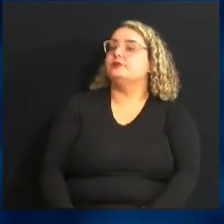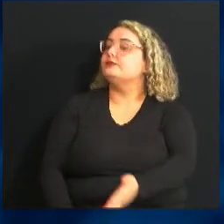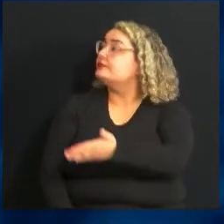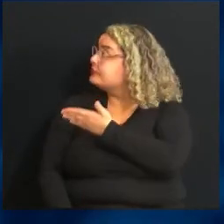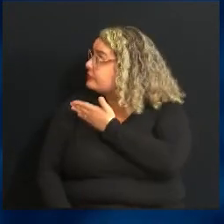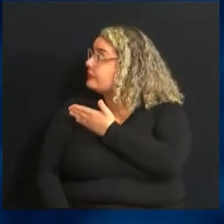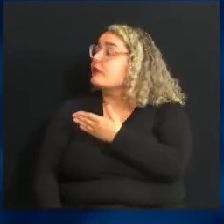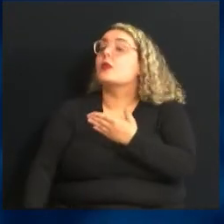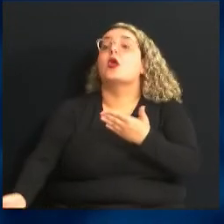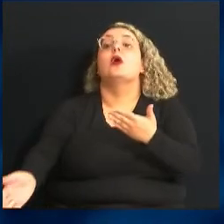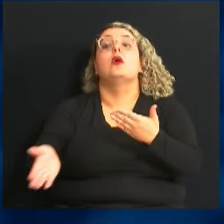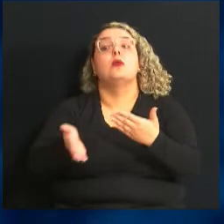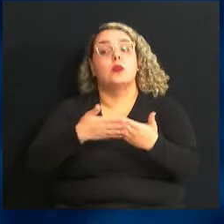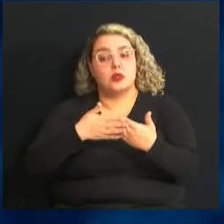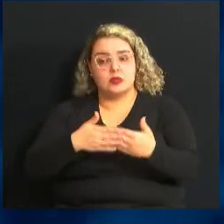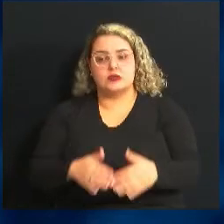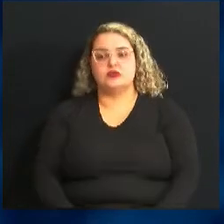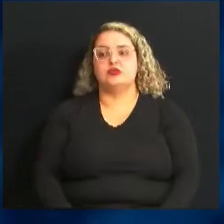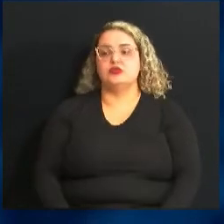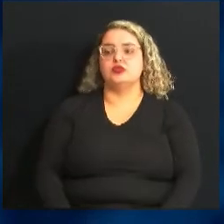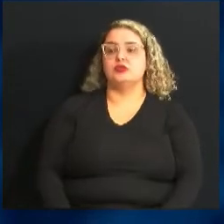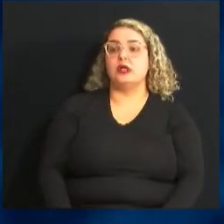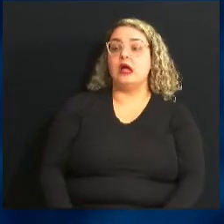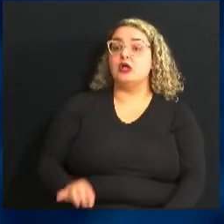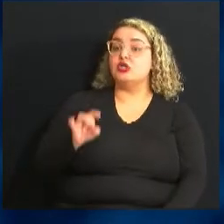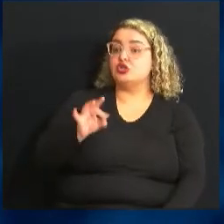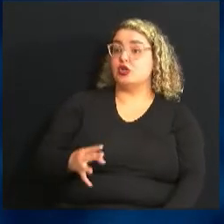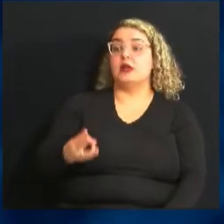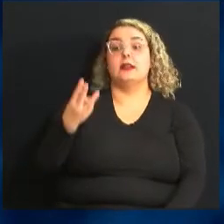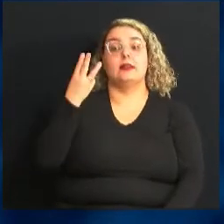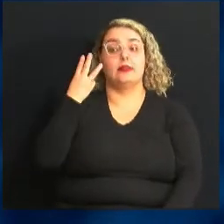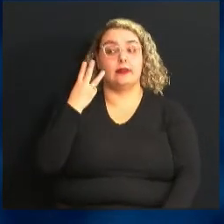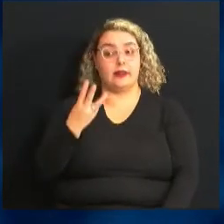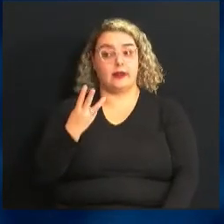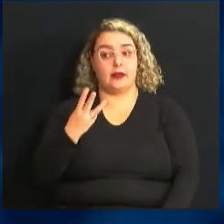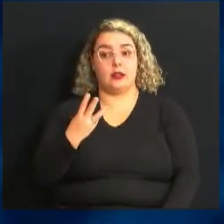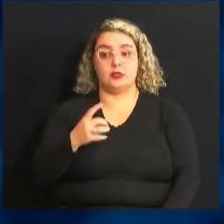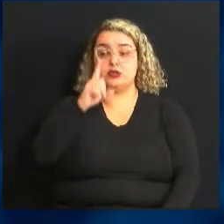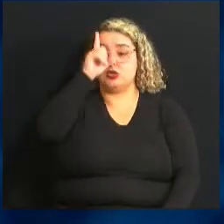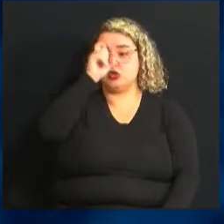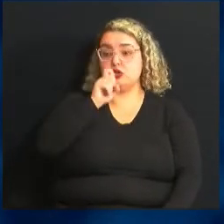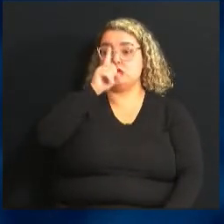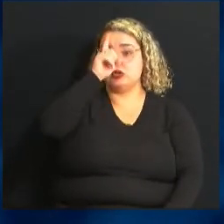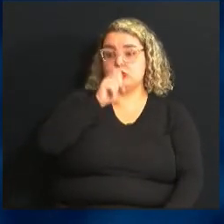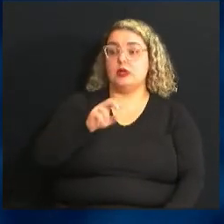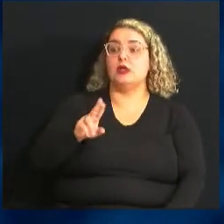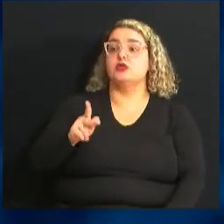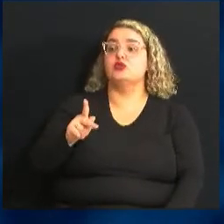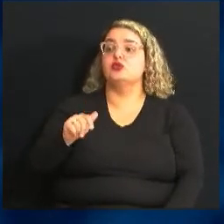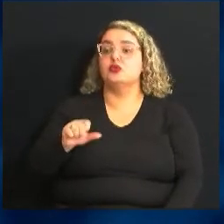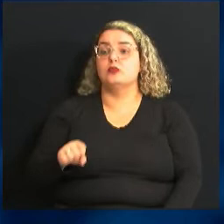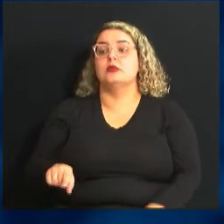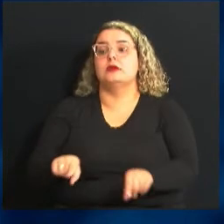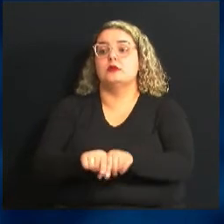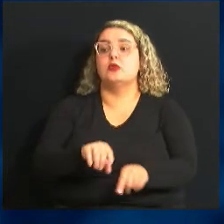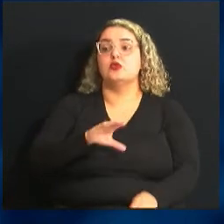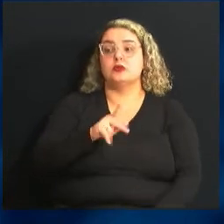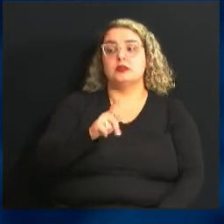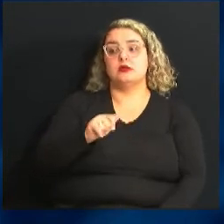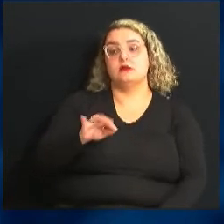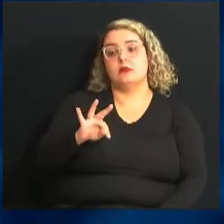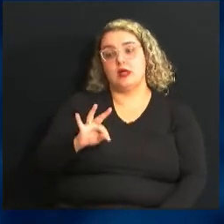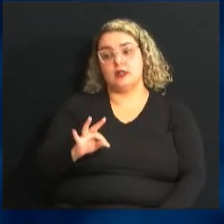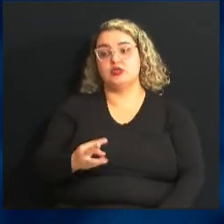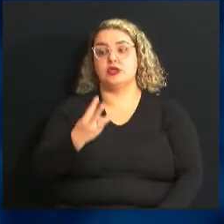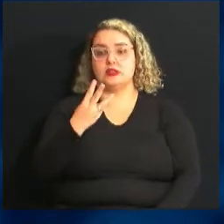estarão fechados. Funcionarão na cidade apenas os hospitais e as UPAs. O CEPAT Campinas, as 3